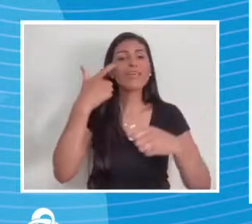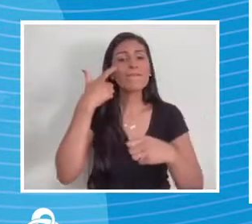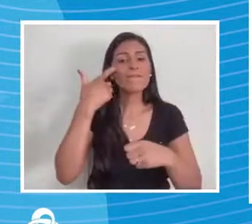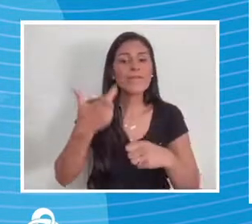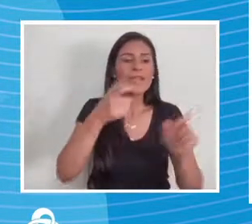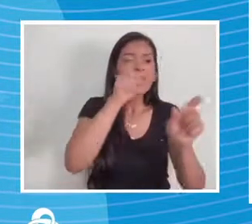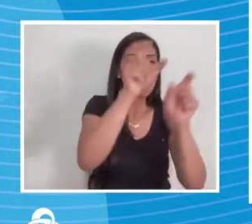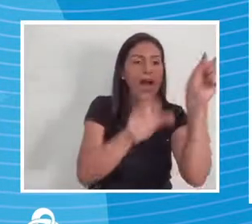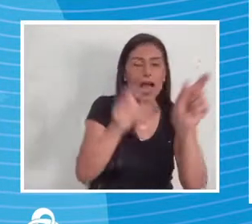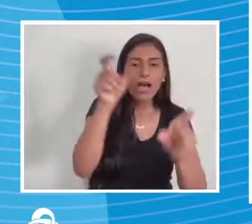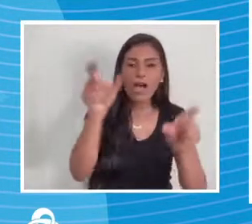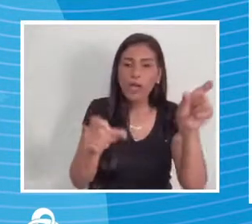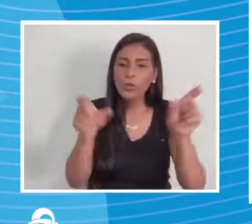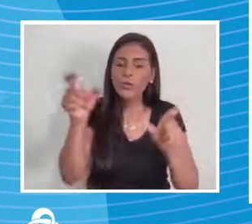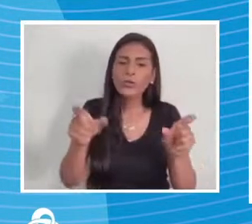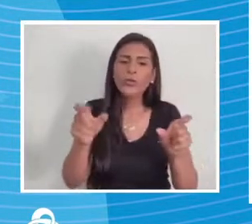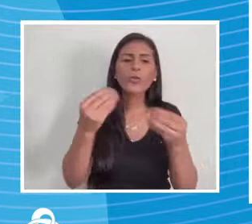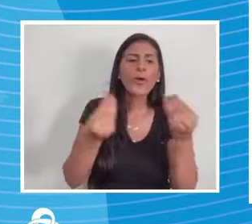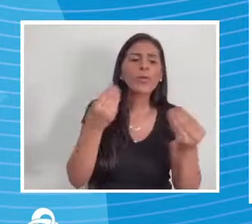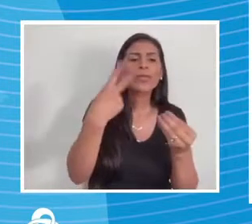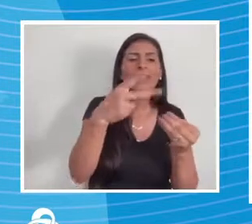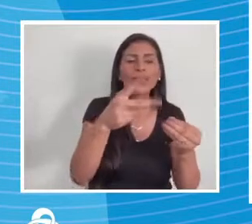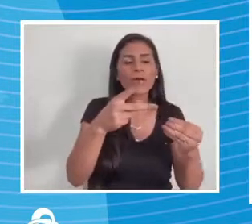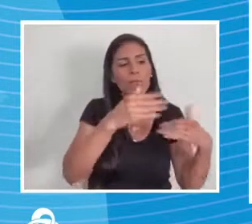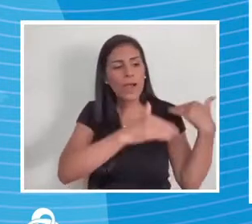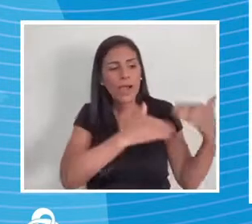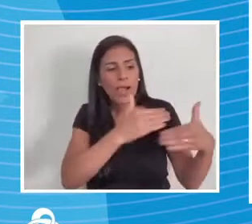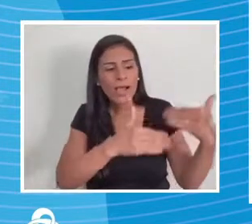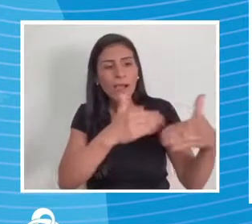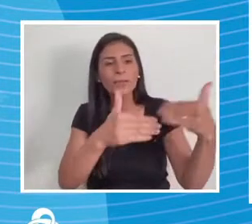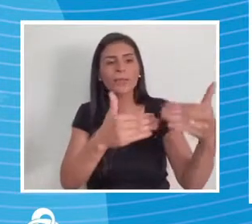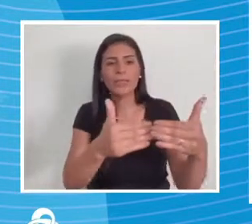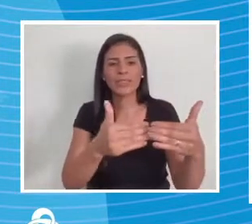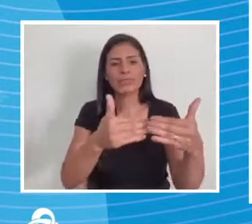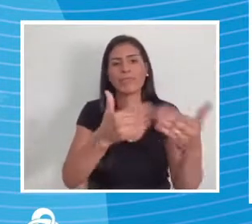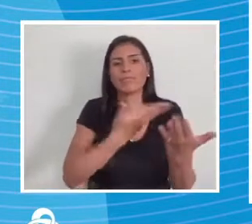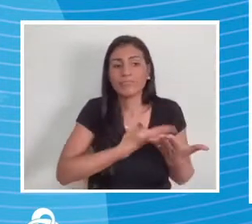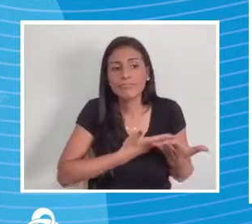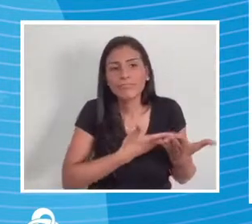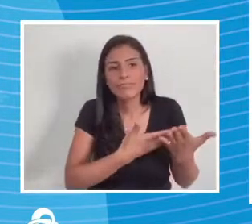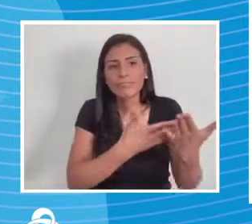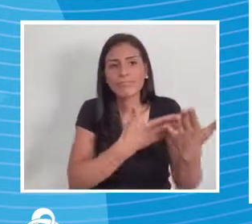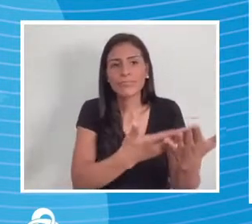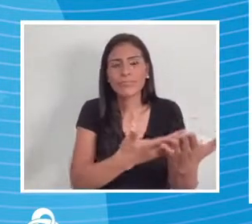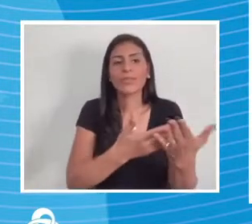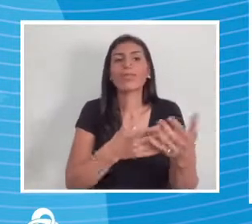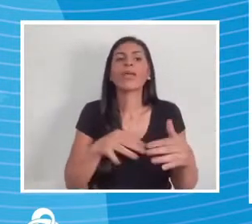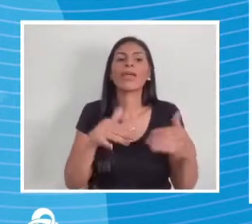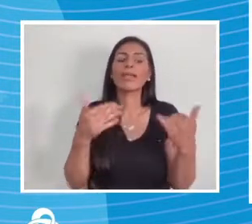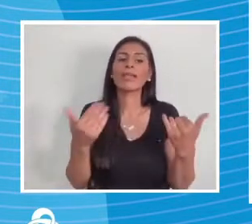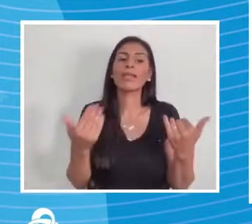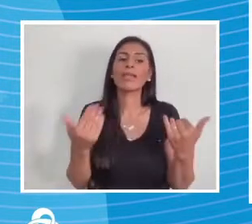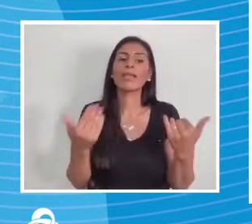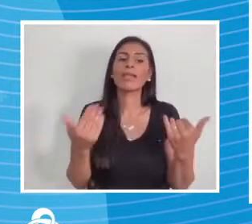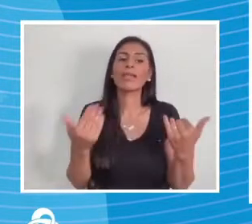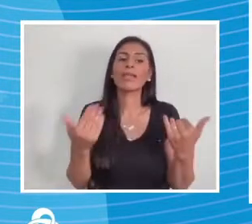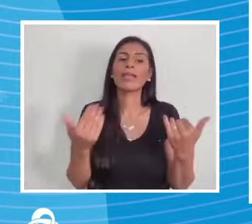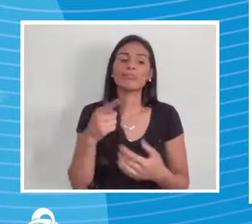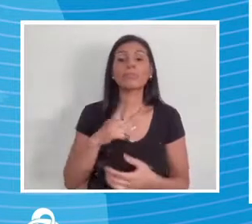do seu percurso acadêmico. Eu deixo aqui um exercício típico, né, do que seria uma avaliação talvez mais interessante do que as que a gente tem